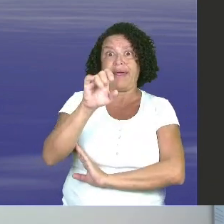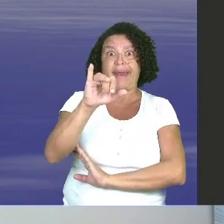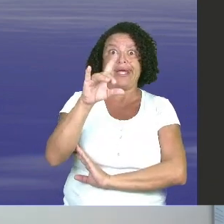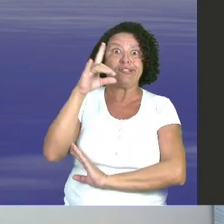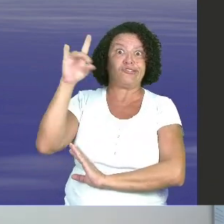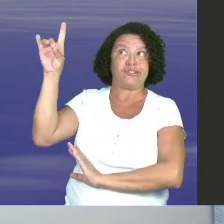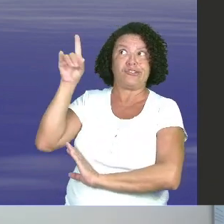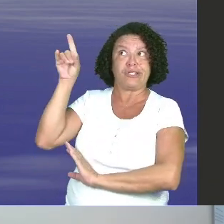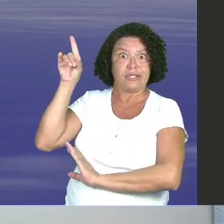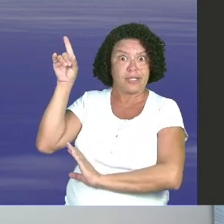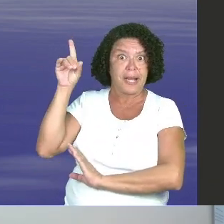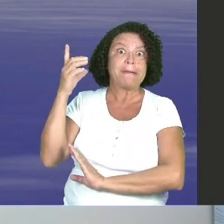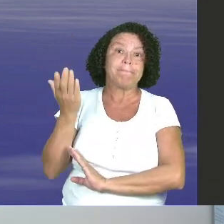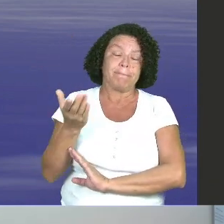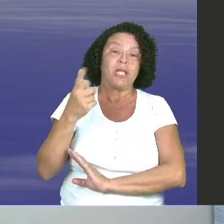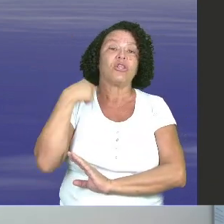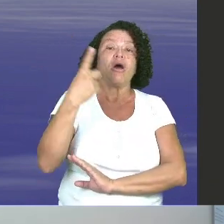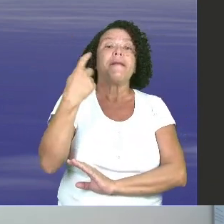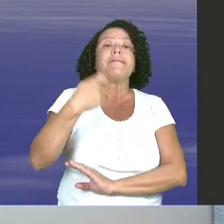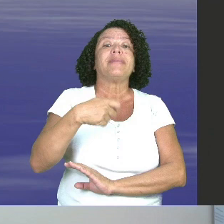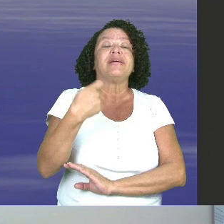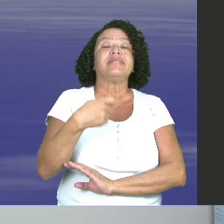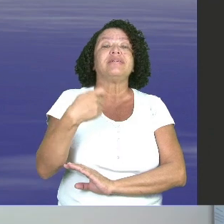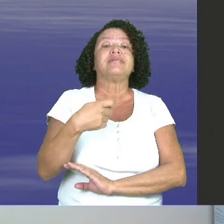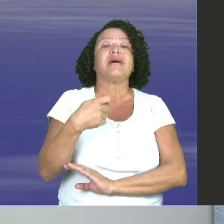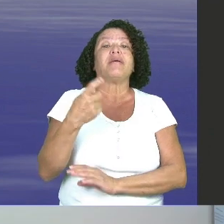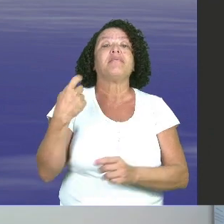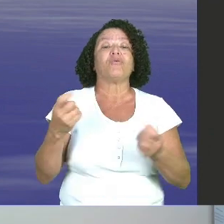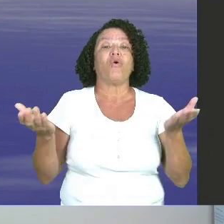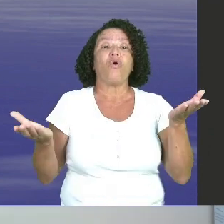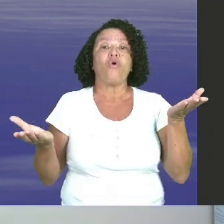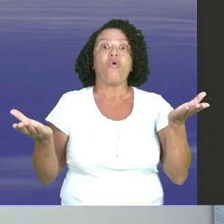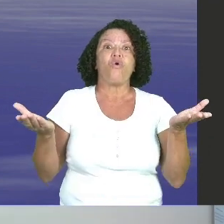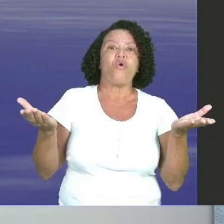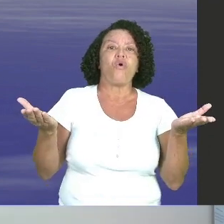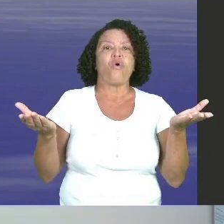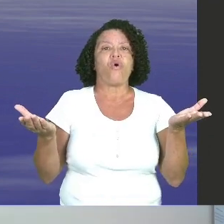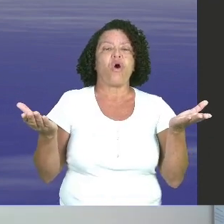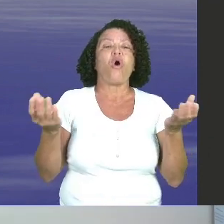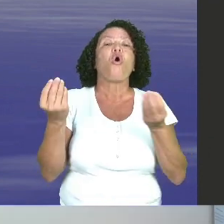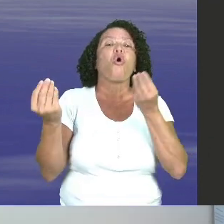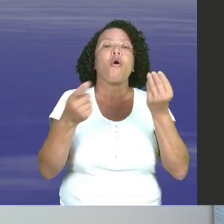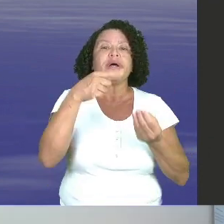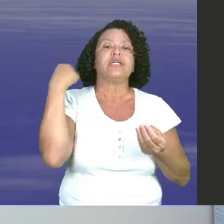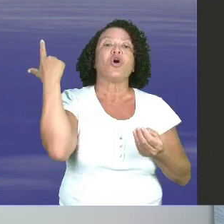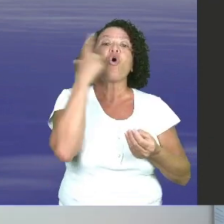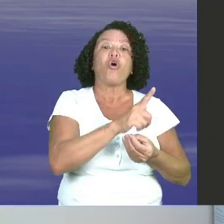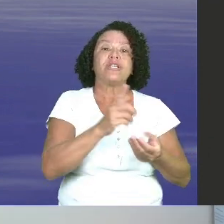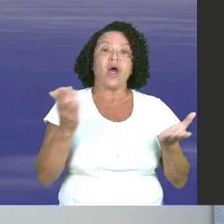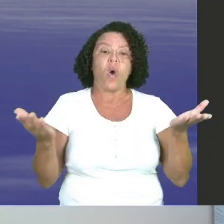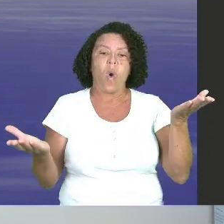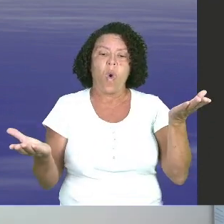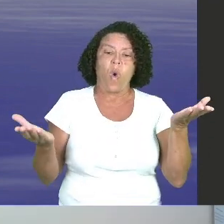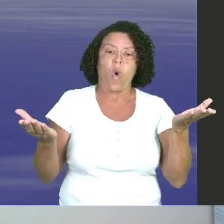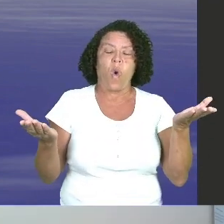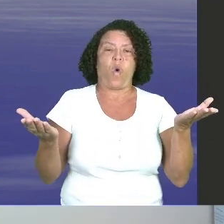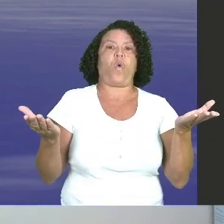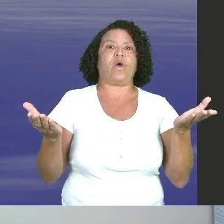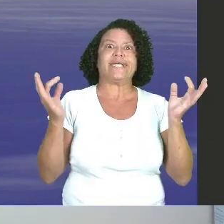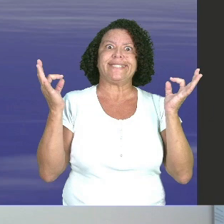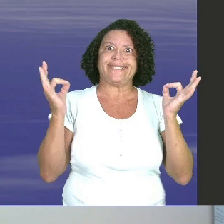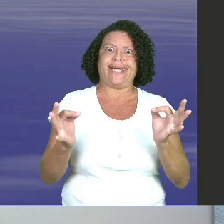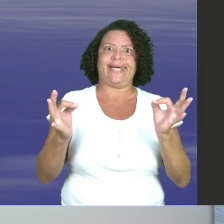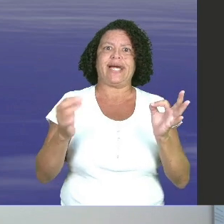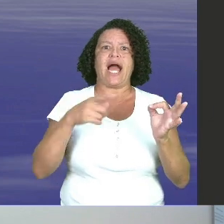divinas, e precisamos nos reequilibrar. Como é que nós conseguimos nos reequilibrar frente ao desequilíbrio que nós